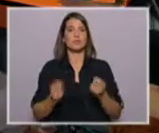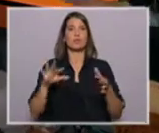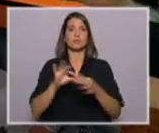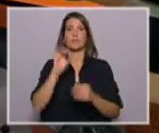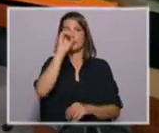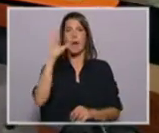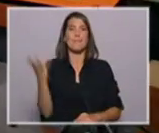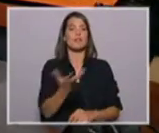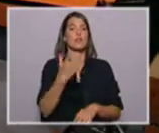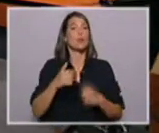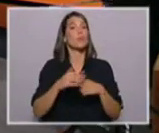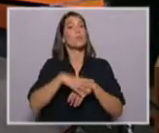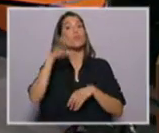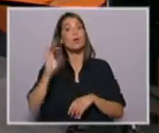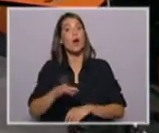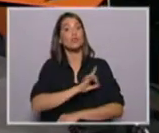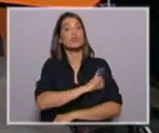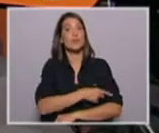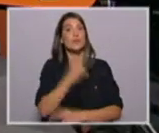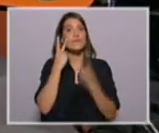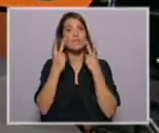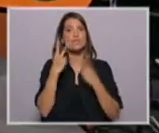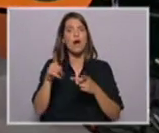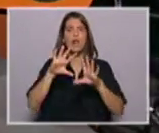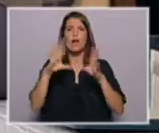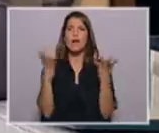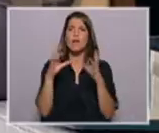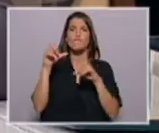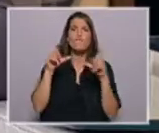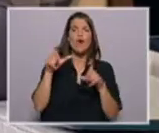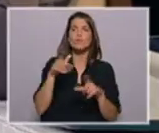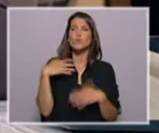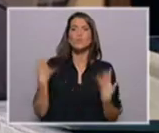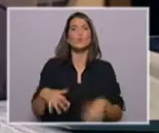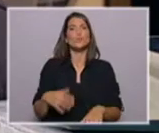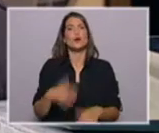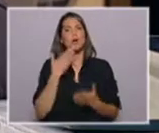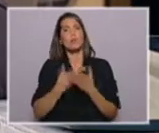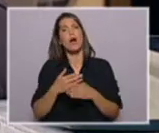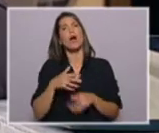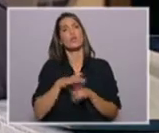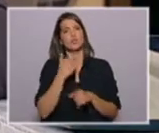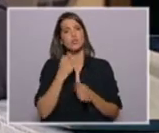ambientais, tudo por causa do poder visual dessa fotografia. E uma história muito rapidamente. O ano de